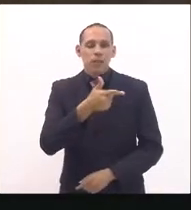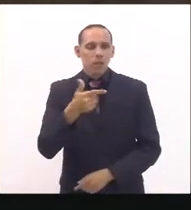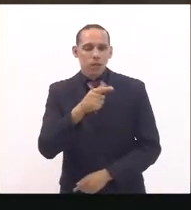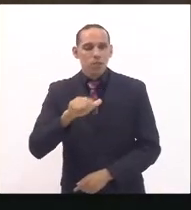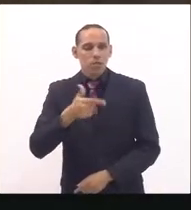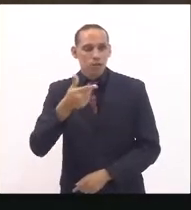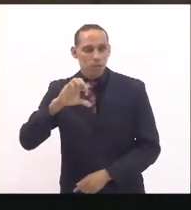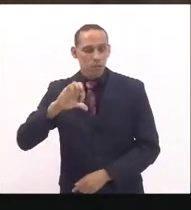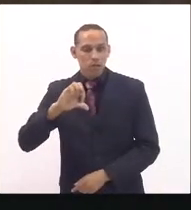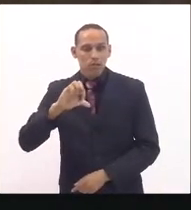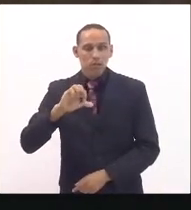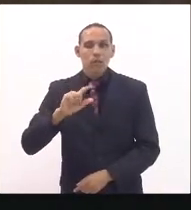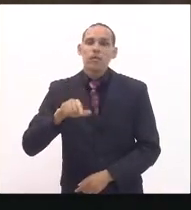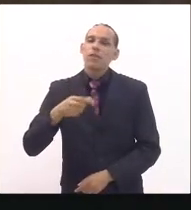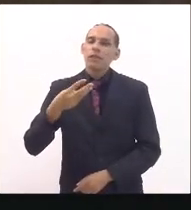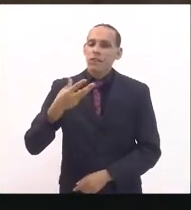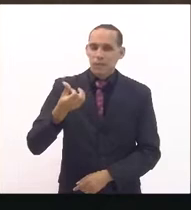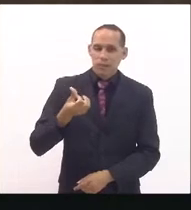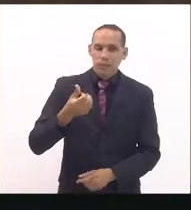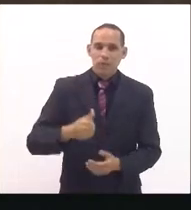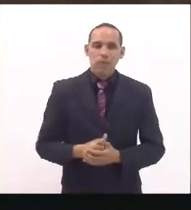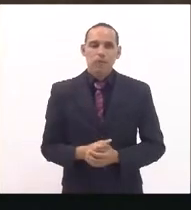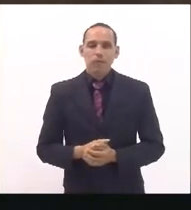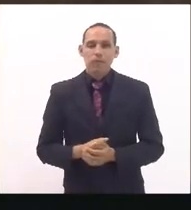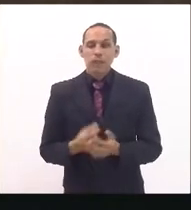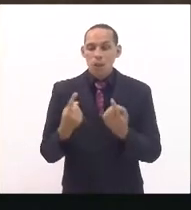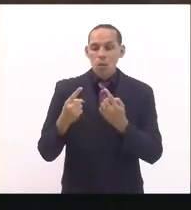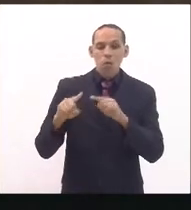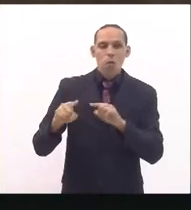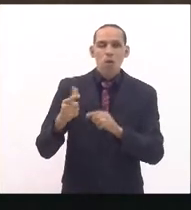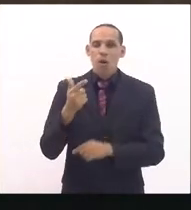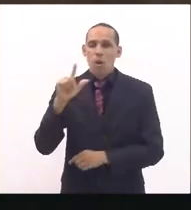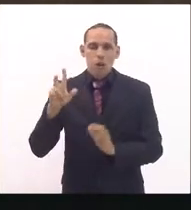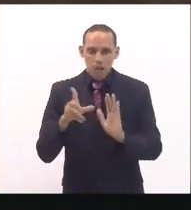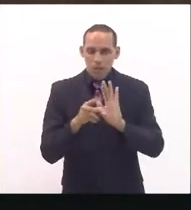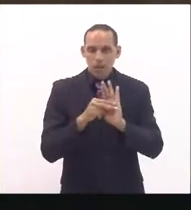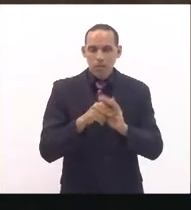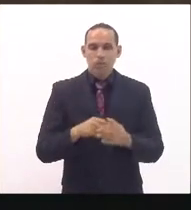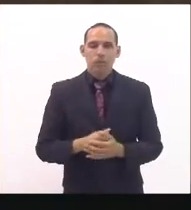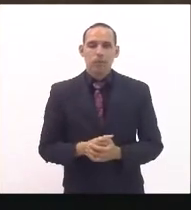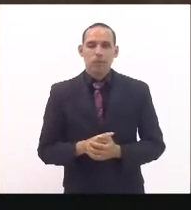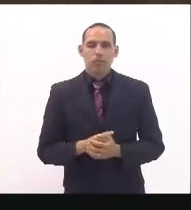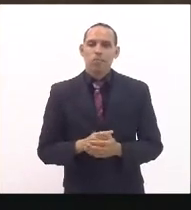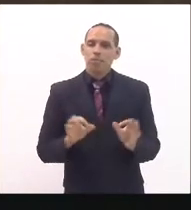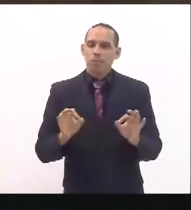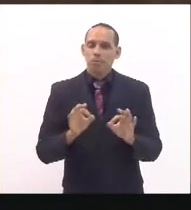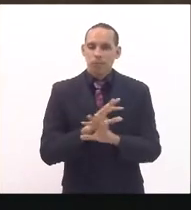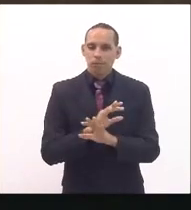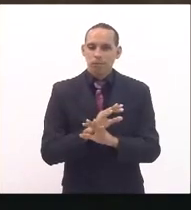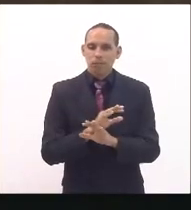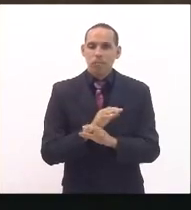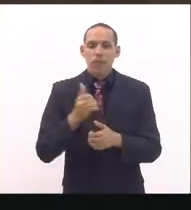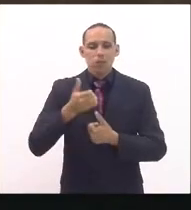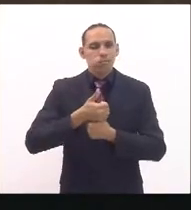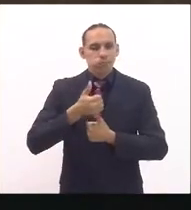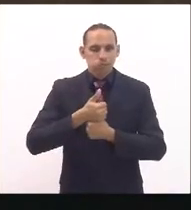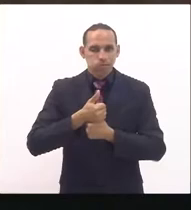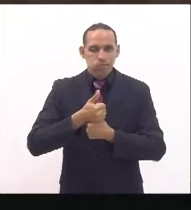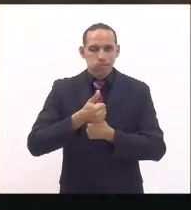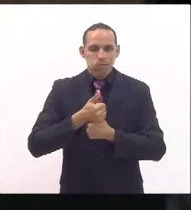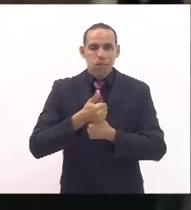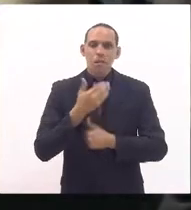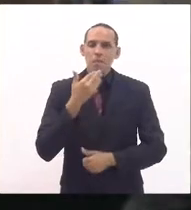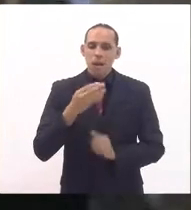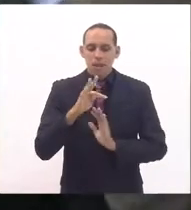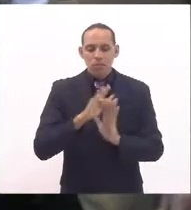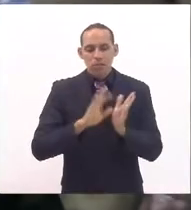29 e 36, contrário às demais emendas, concluindo por substitutivo, pedindo